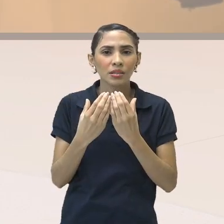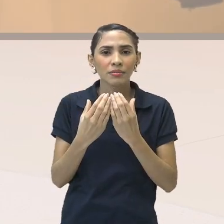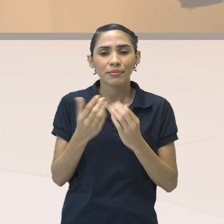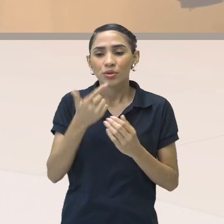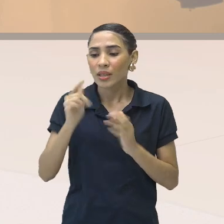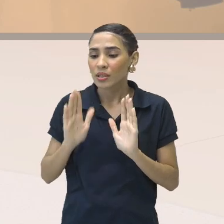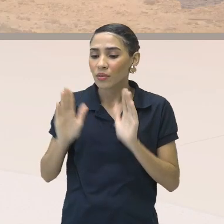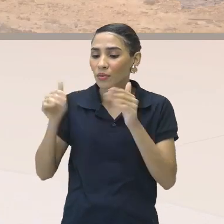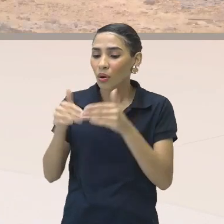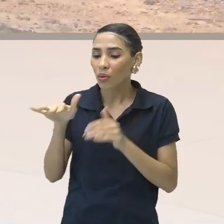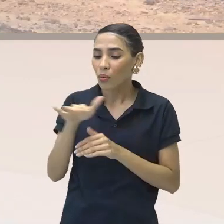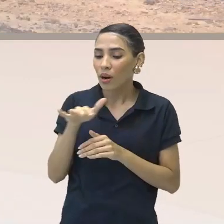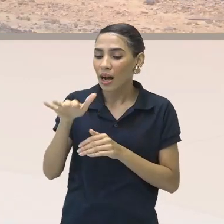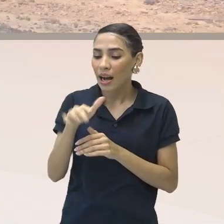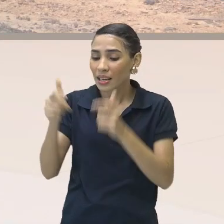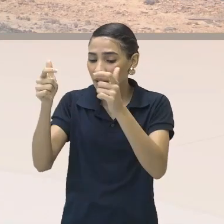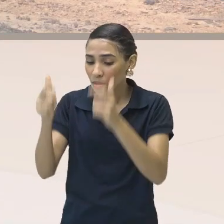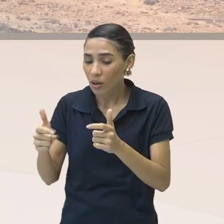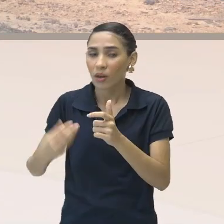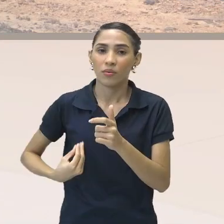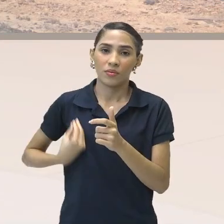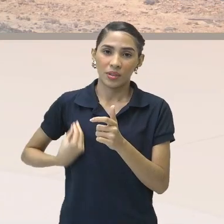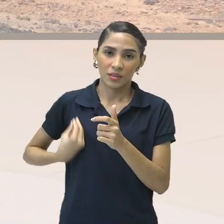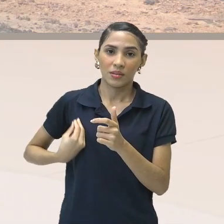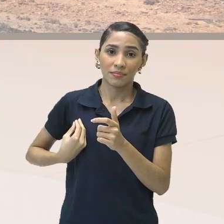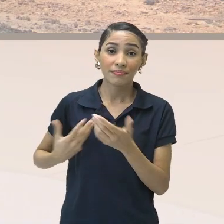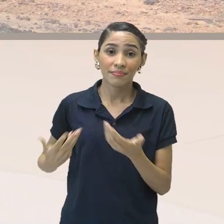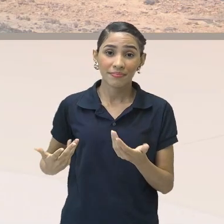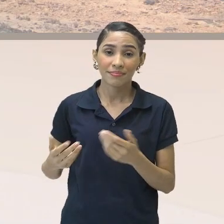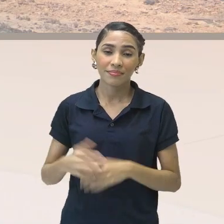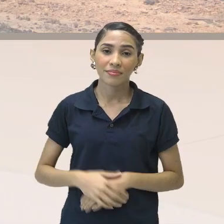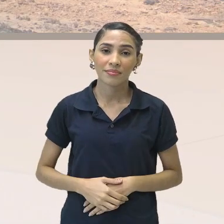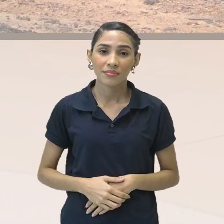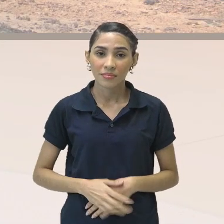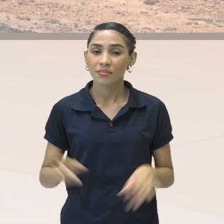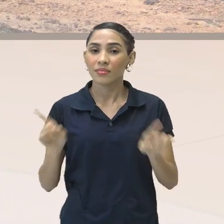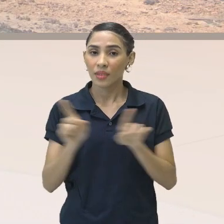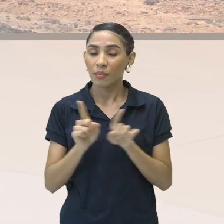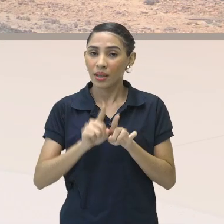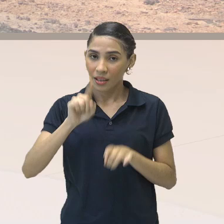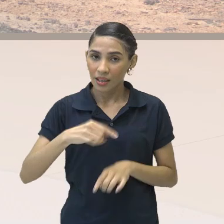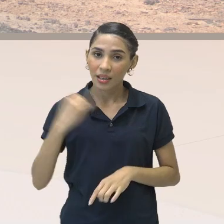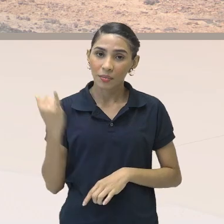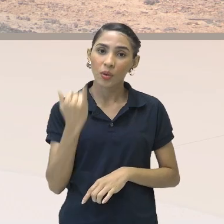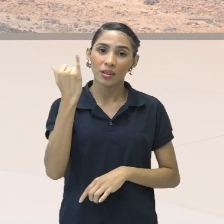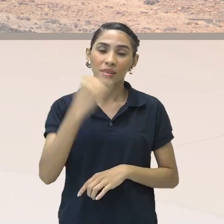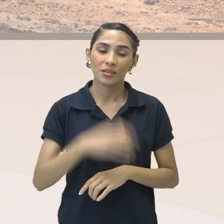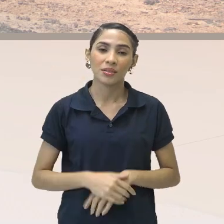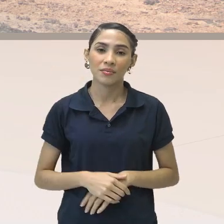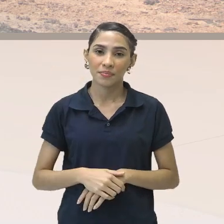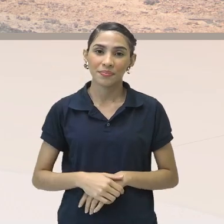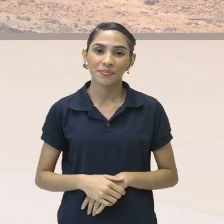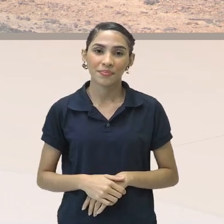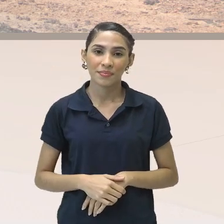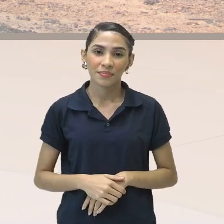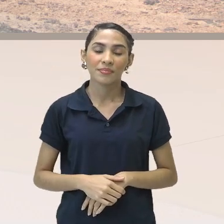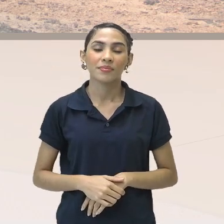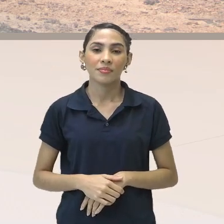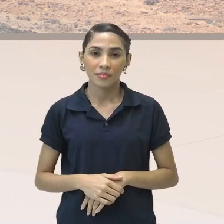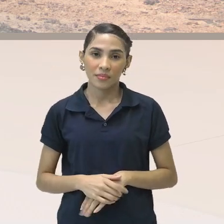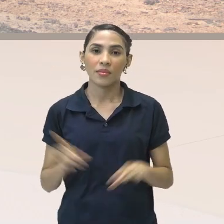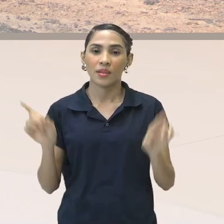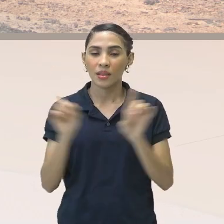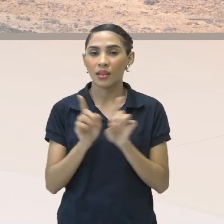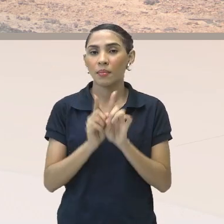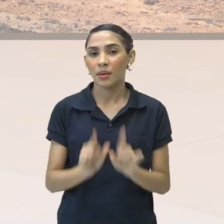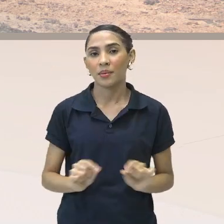ali com a área da qual eles mesmos vivem, né? Isso também é importante, né, de se avaliar, né? E isso acaba